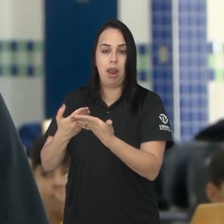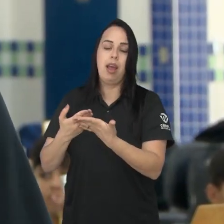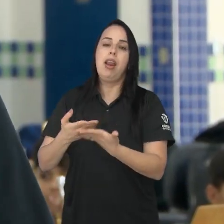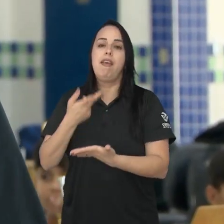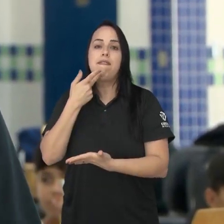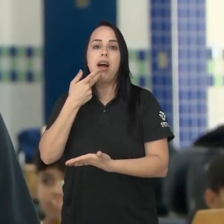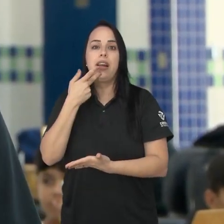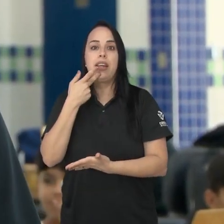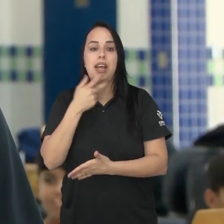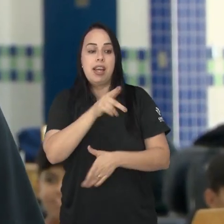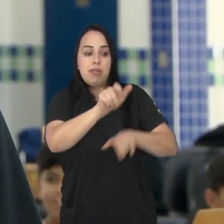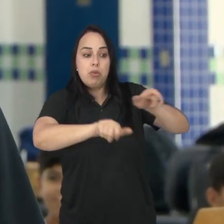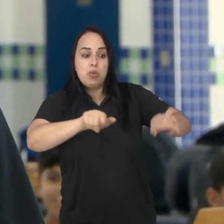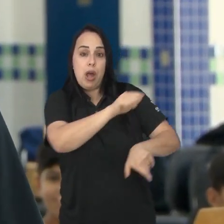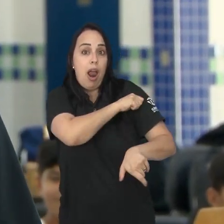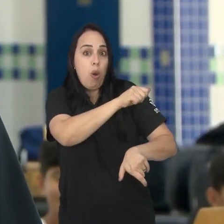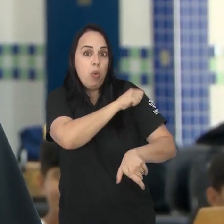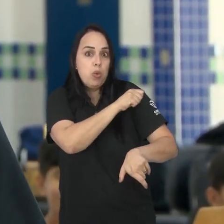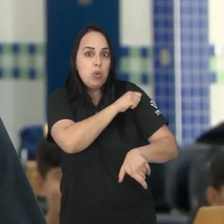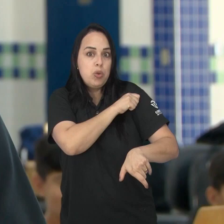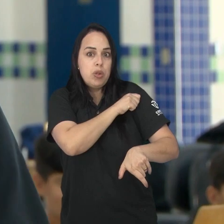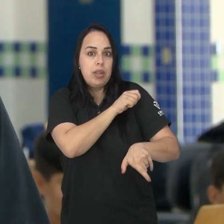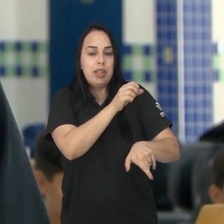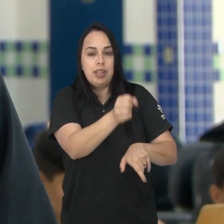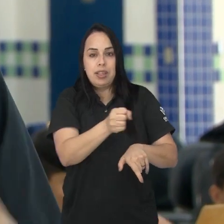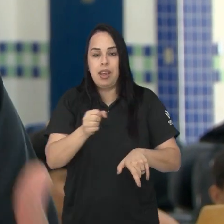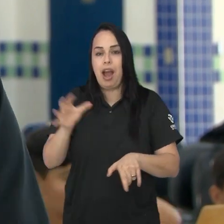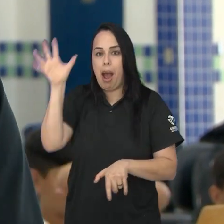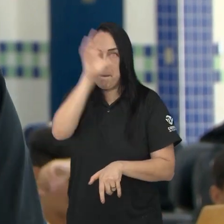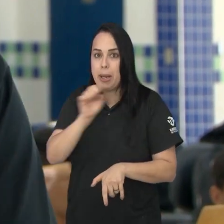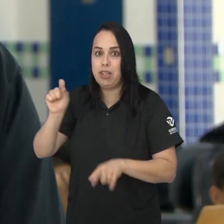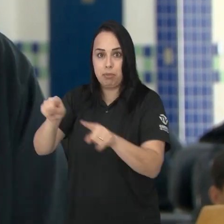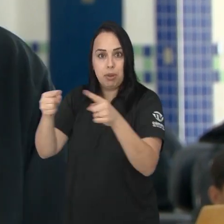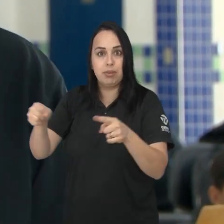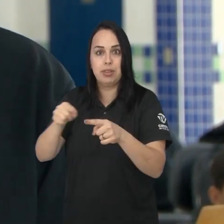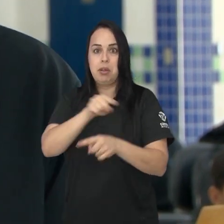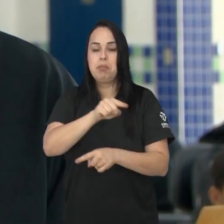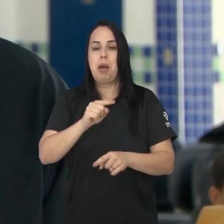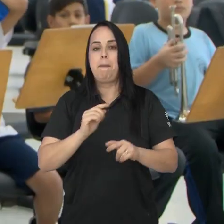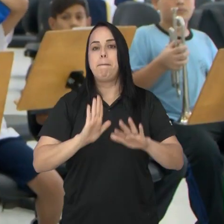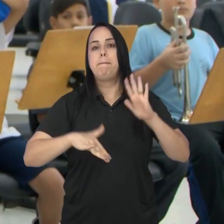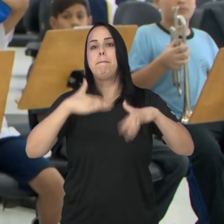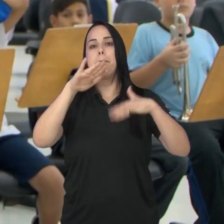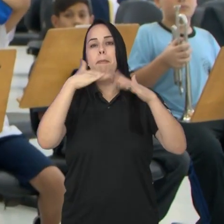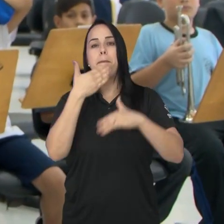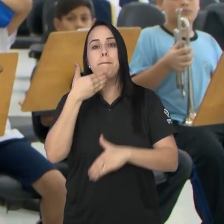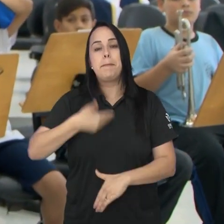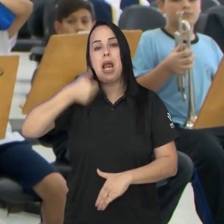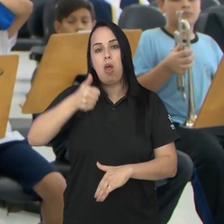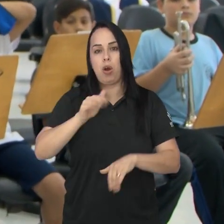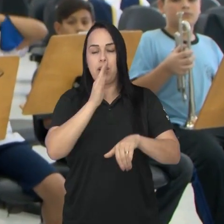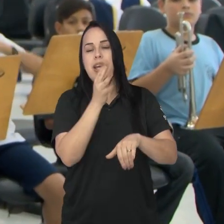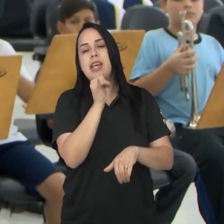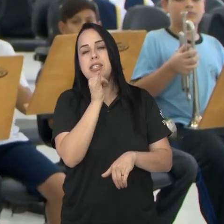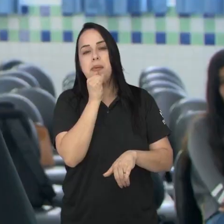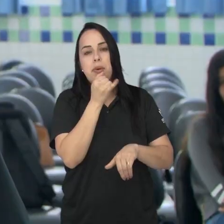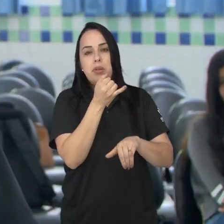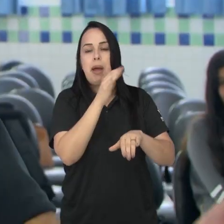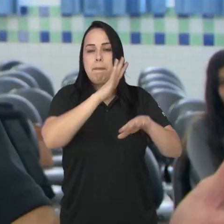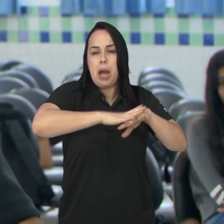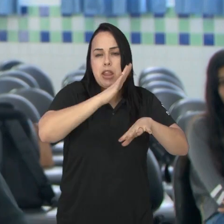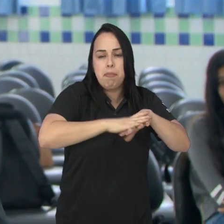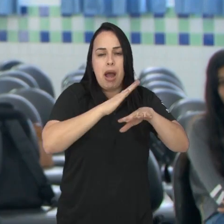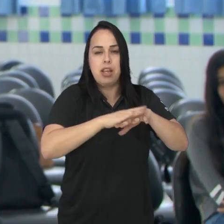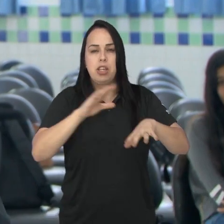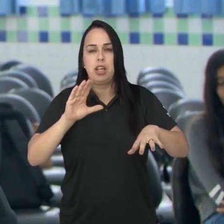afirma que as crianças que estudam música têm um desempenho melhor em outras disciplinas também, como matemática e ciências. Por meio